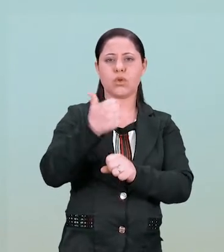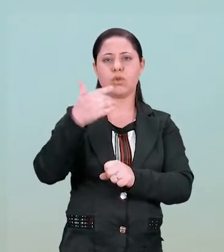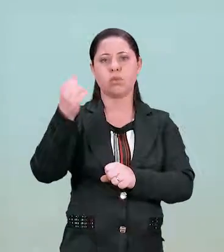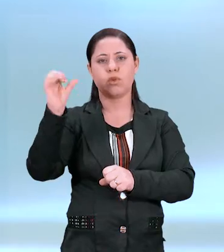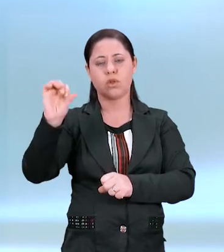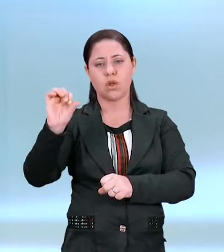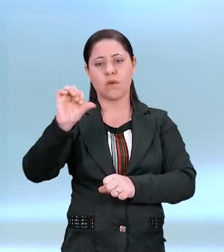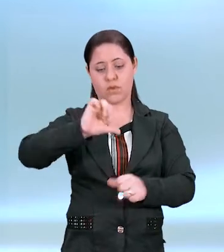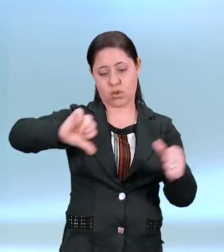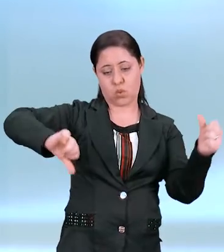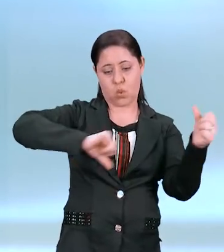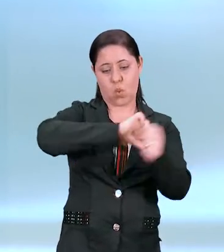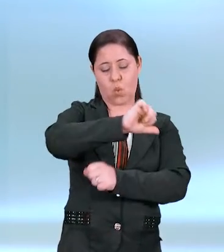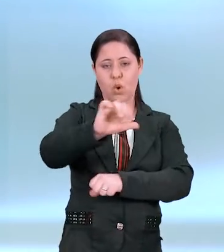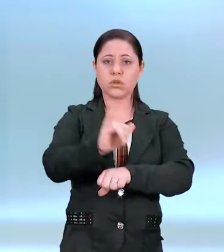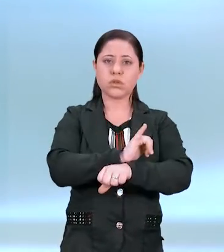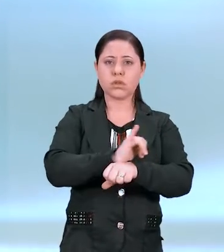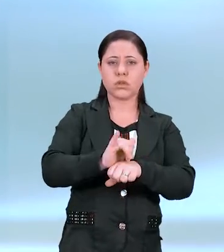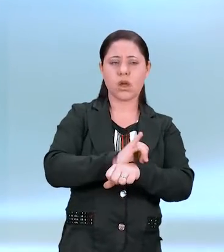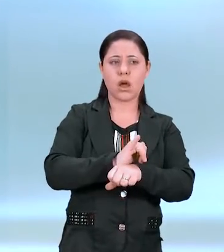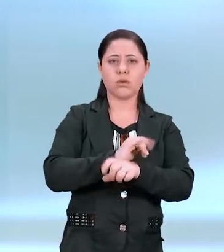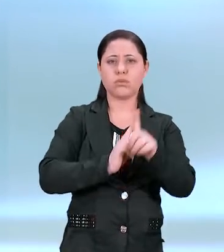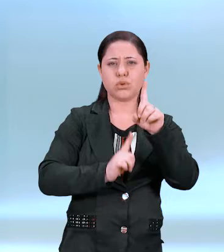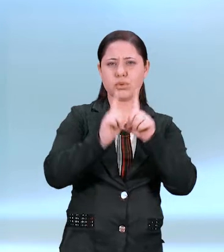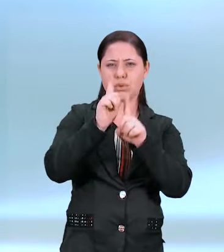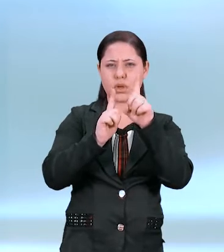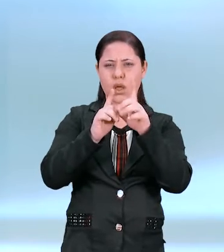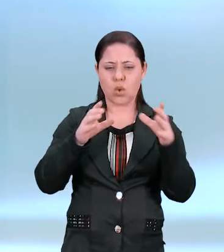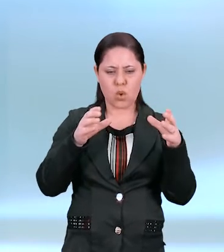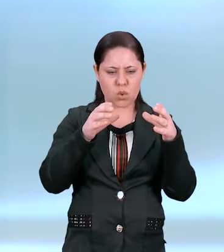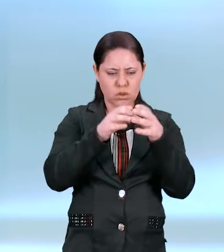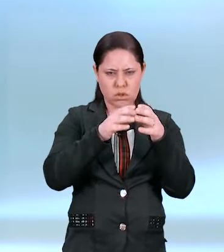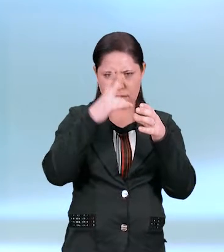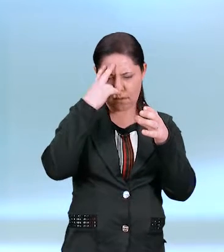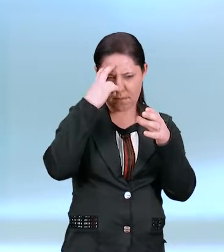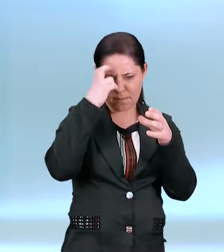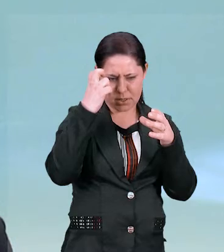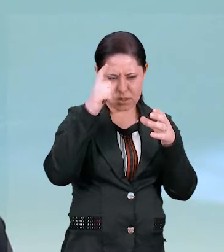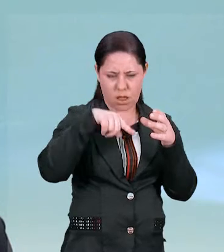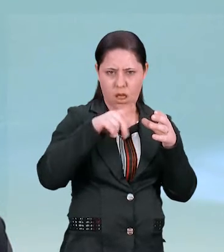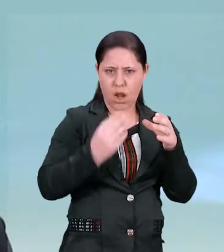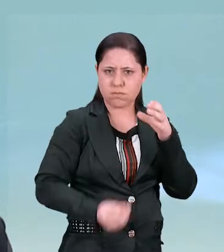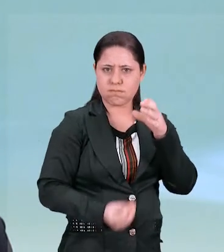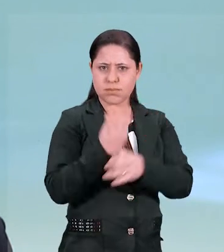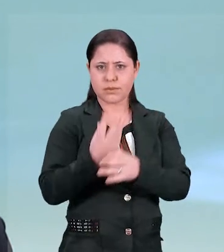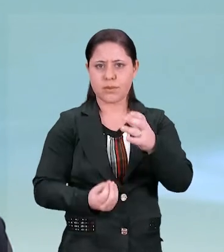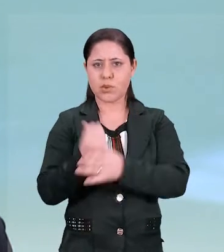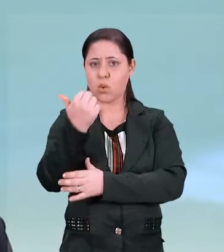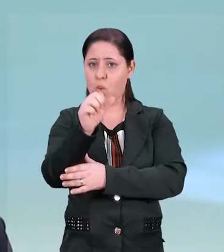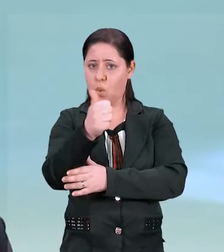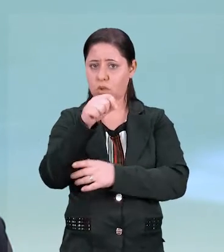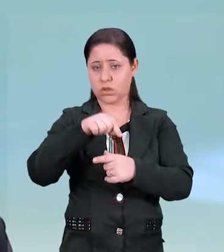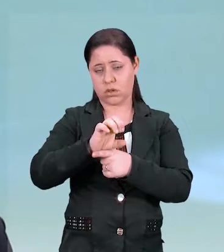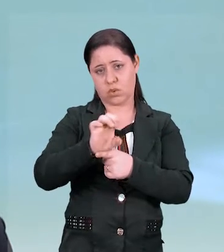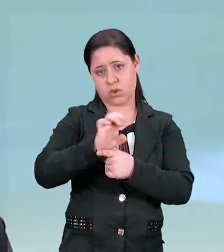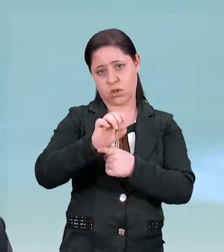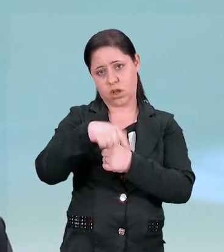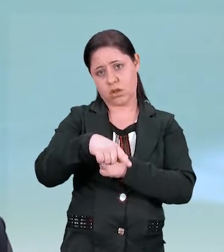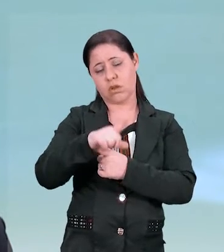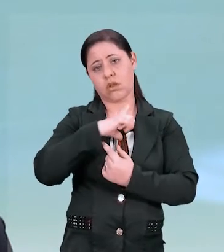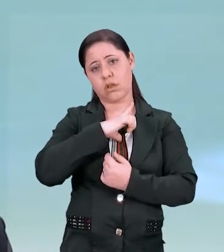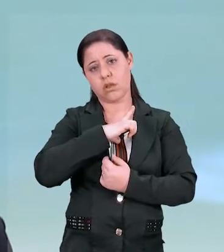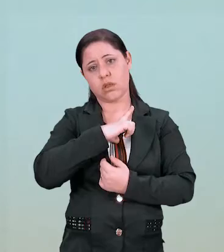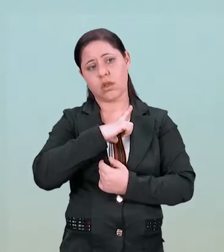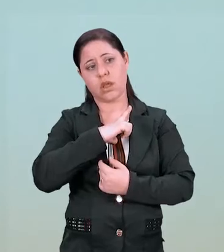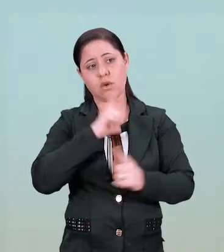com dados da inteligência, principalmente dos núcleos regionais da inteligência, dos 11 criados em todo o estado, justamente com foco no